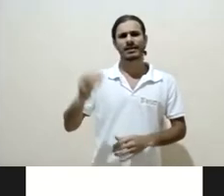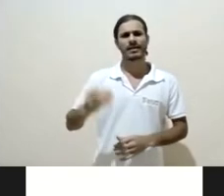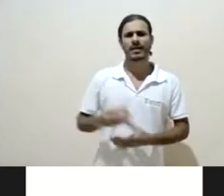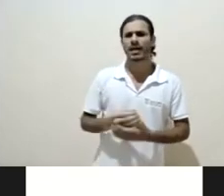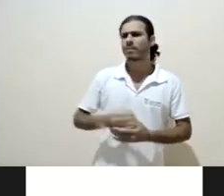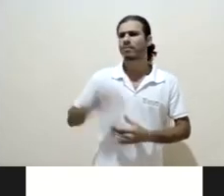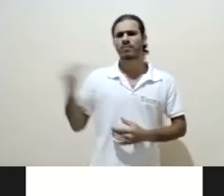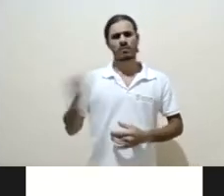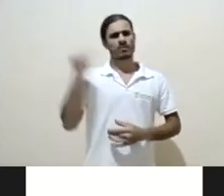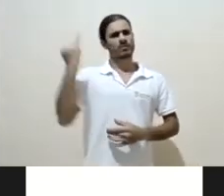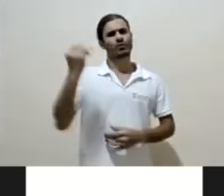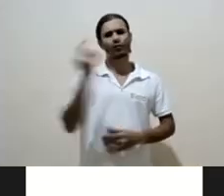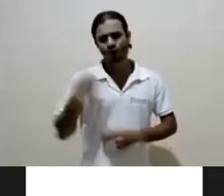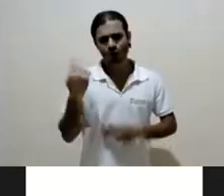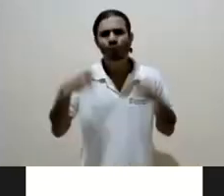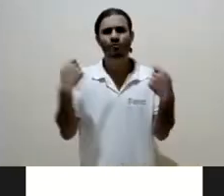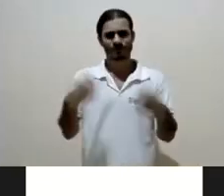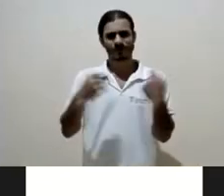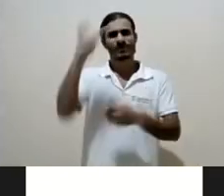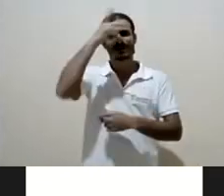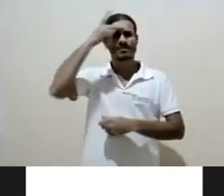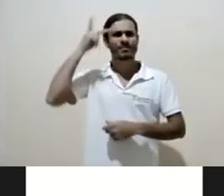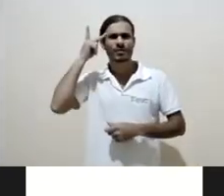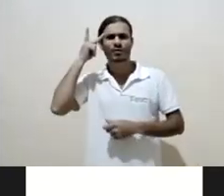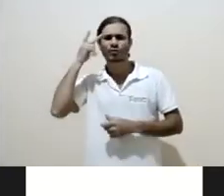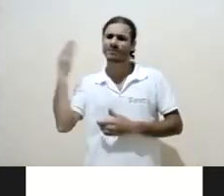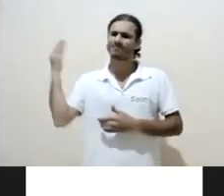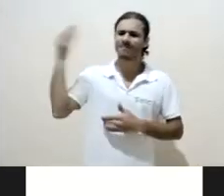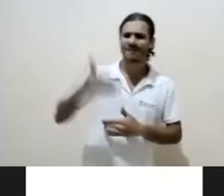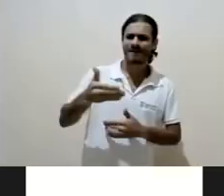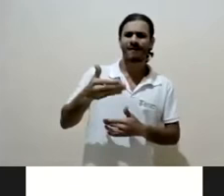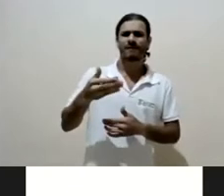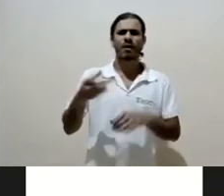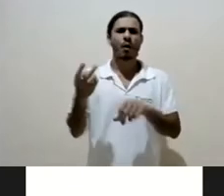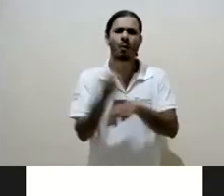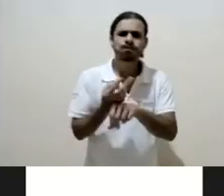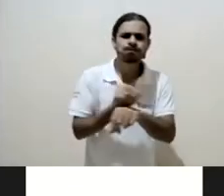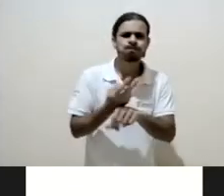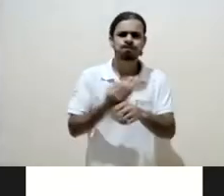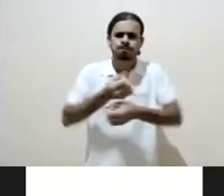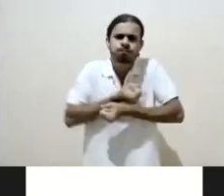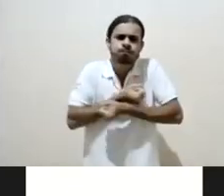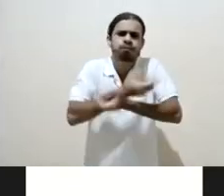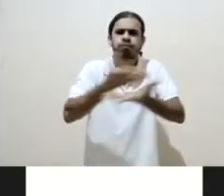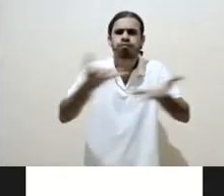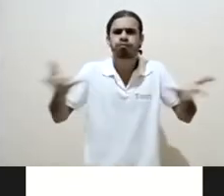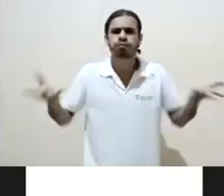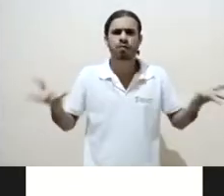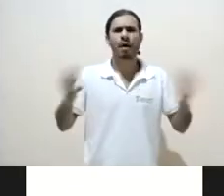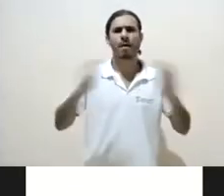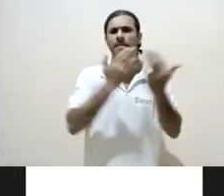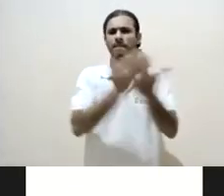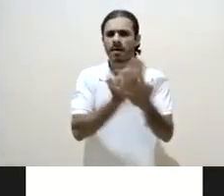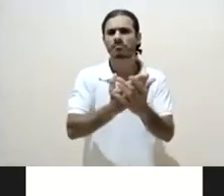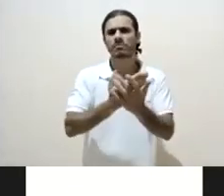popularização, especialmente para as escolas, para os mais jovens, para aqueles que desejam trabalhar